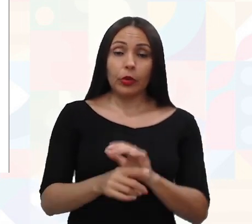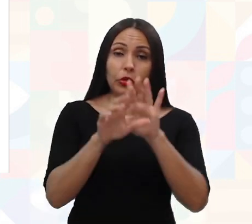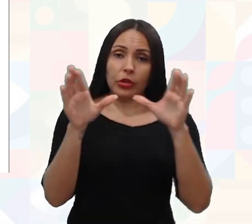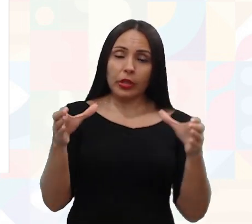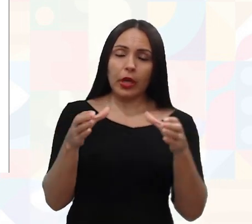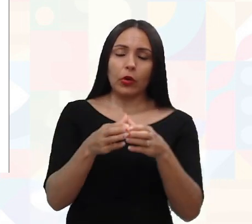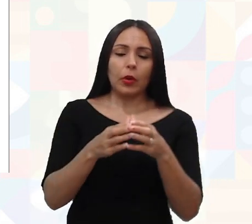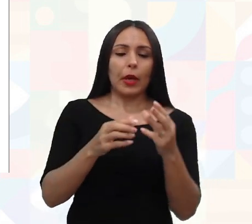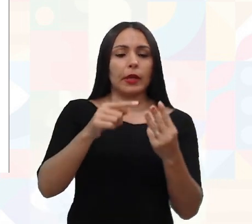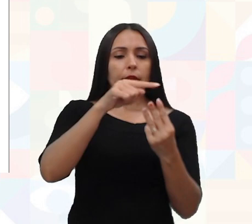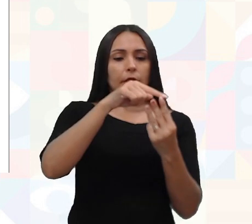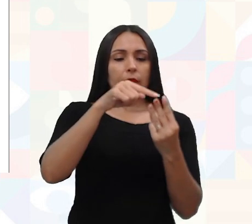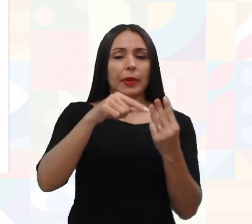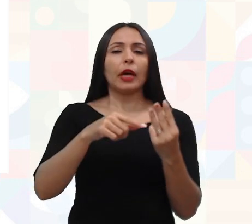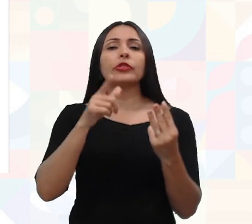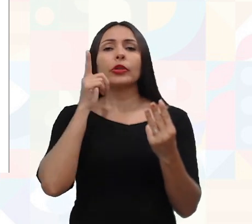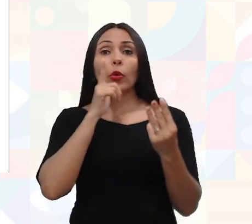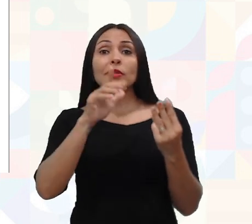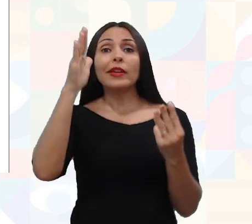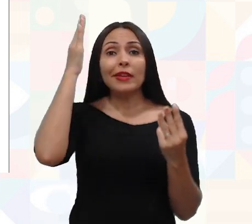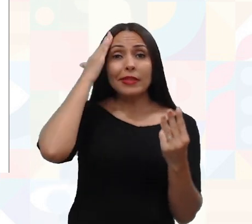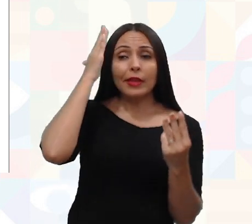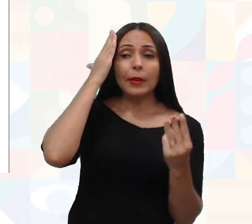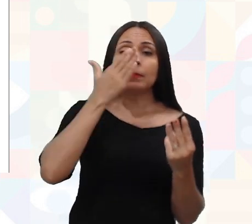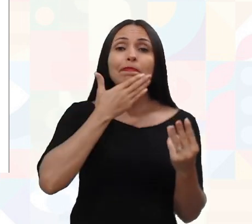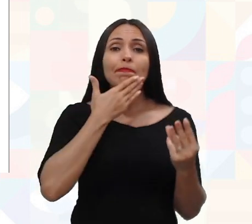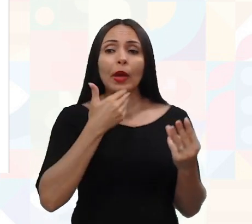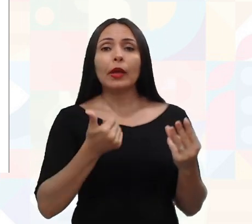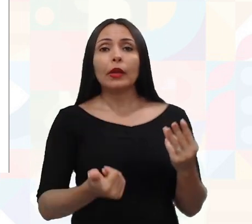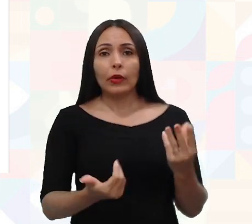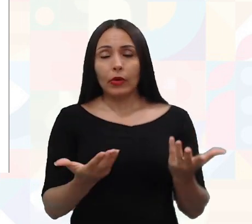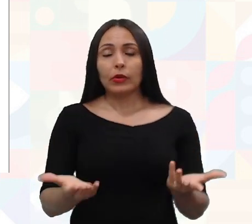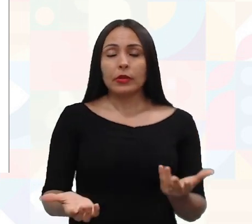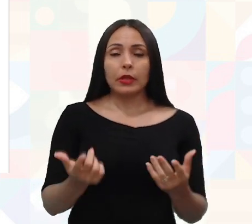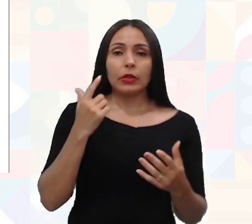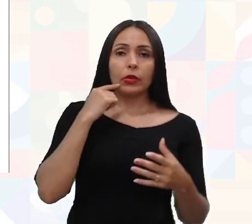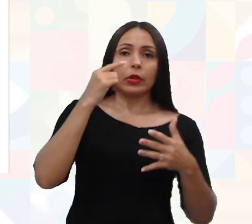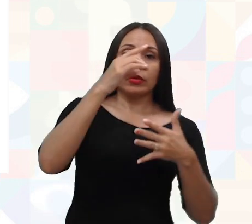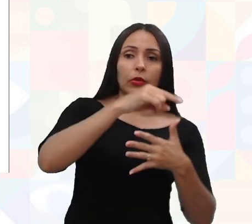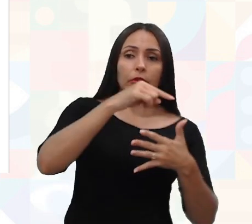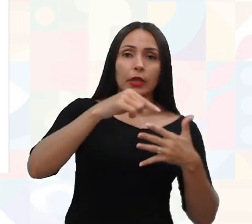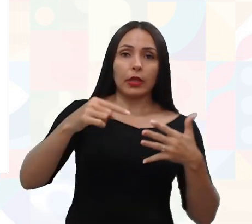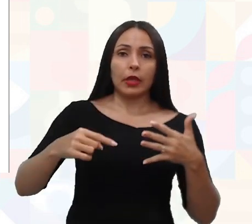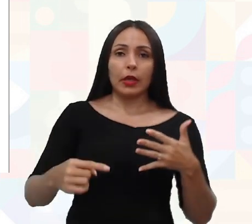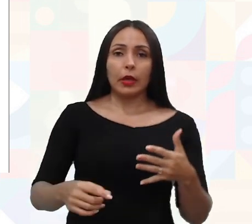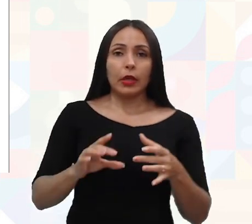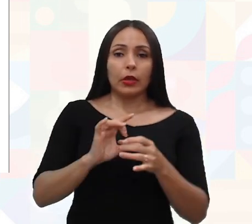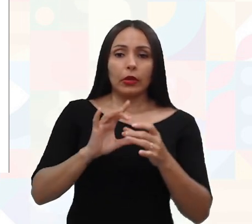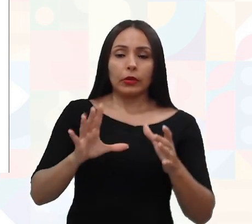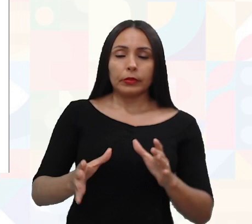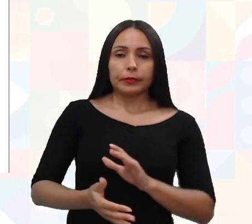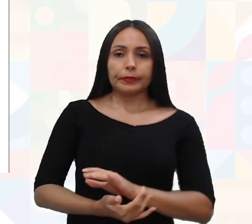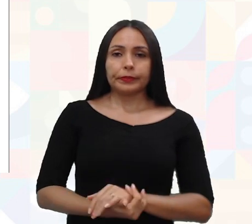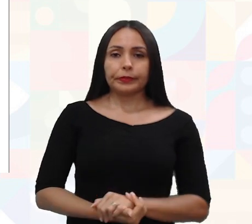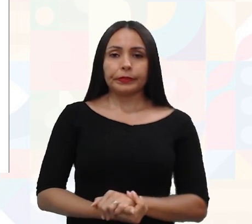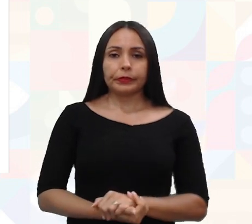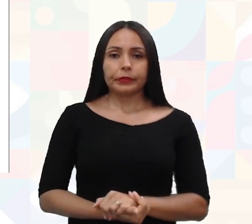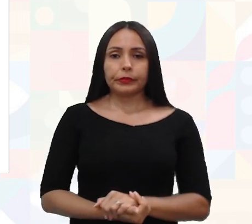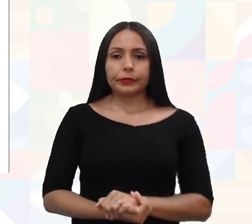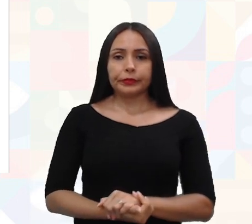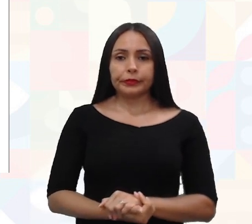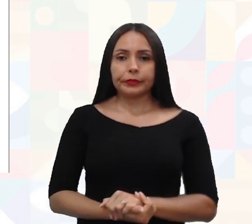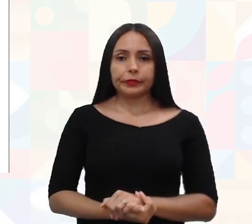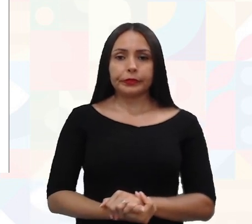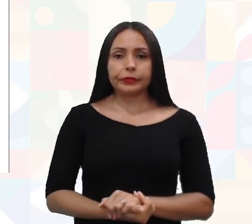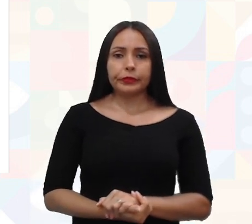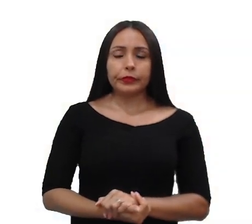3 objetos, a gente consegue entender melhor a composição de que os elementos soltos no centro. Já a lei